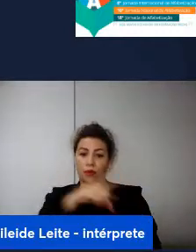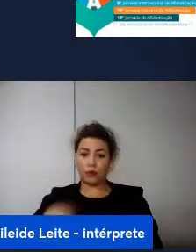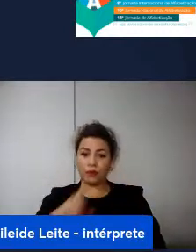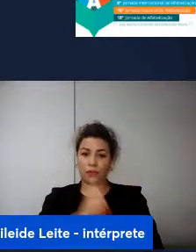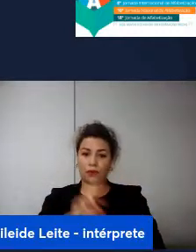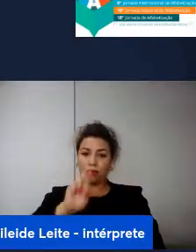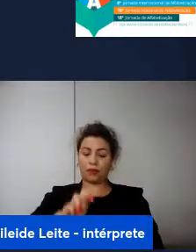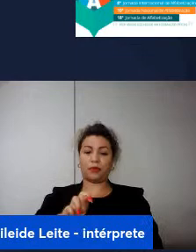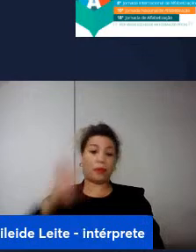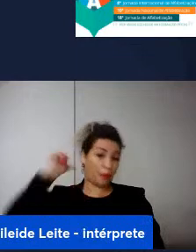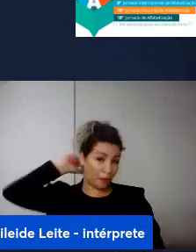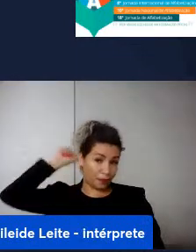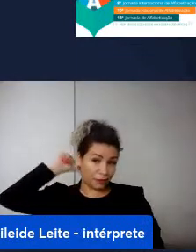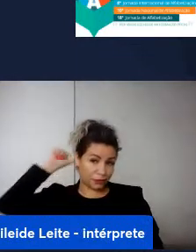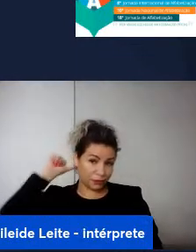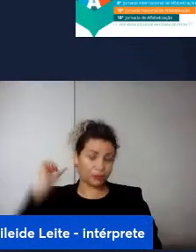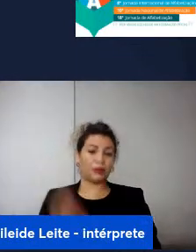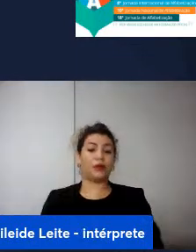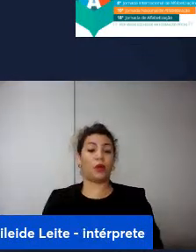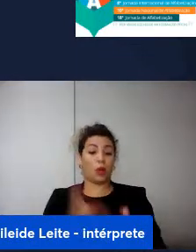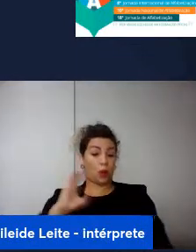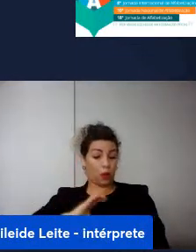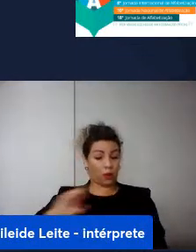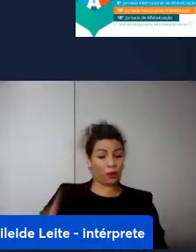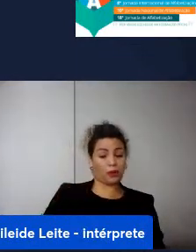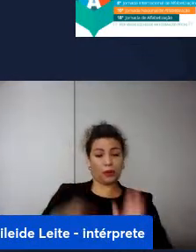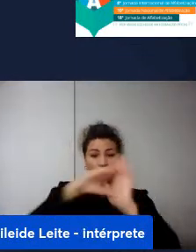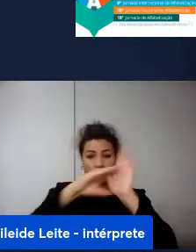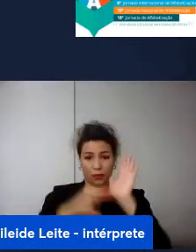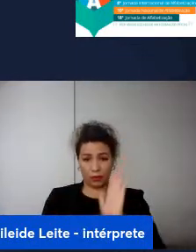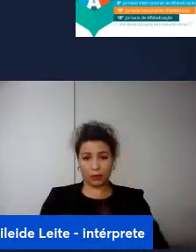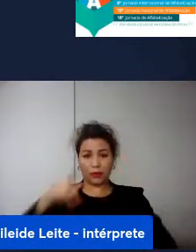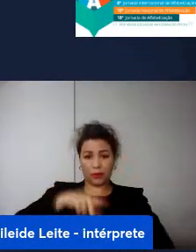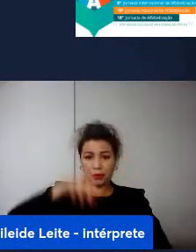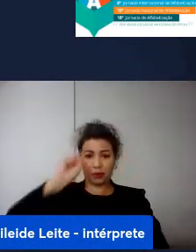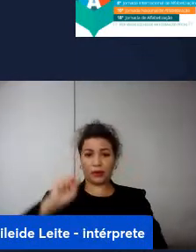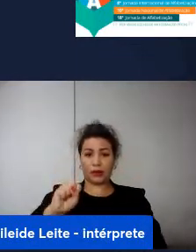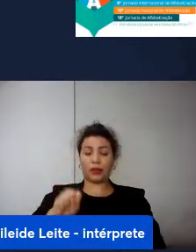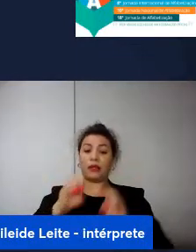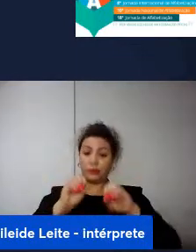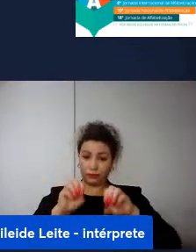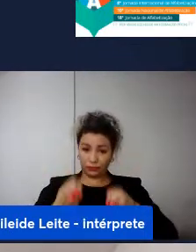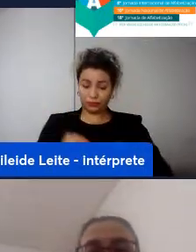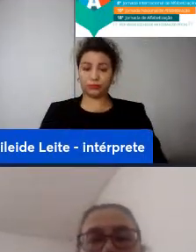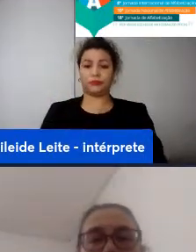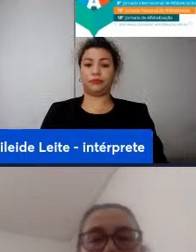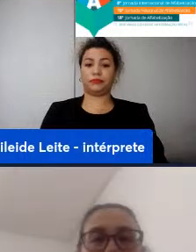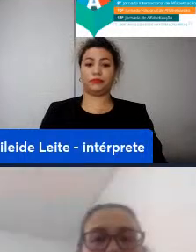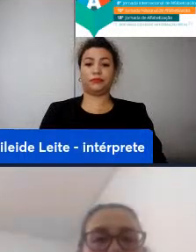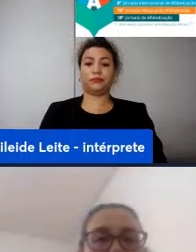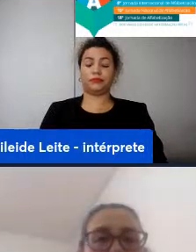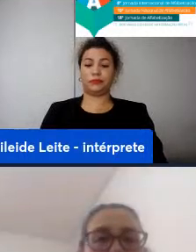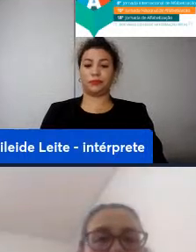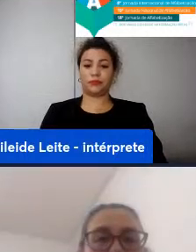doutor Benedito Eugênio, coordenador do Programa de Pós-Graduação em Ensino,